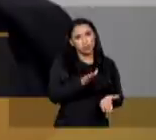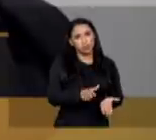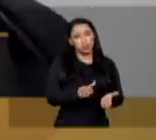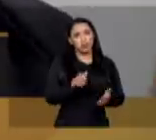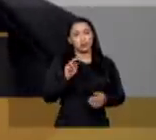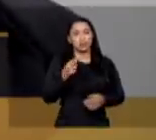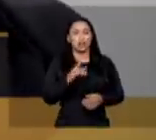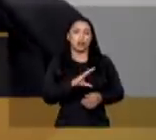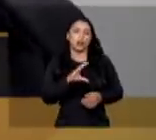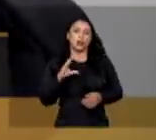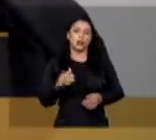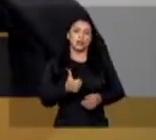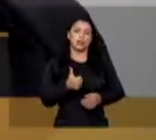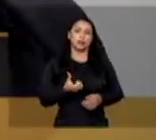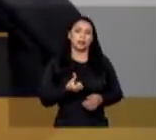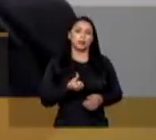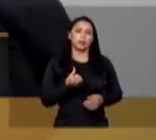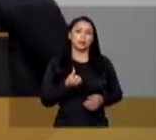ao